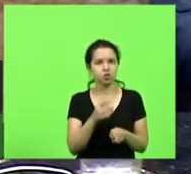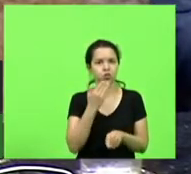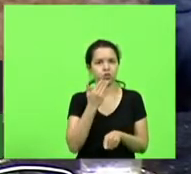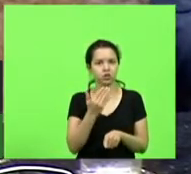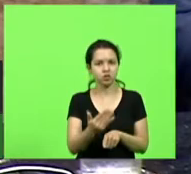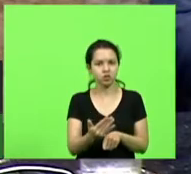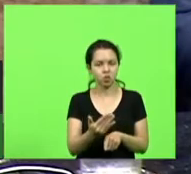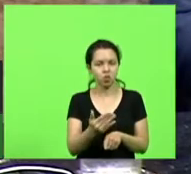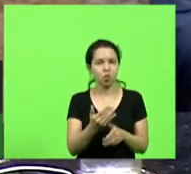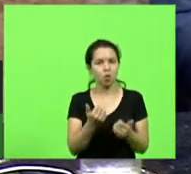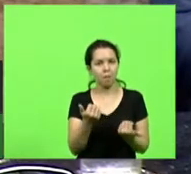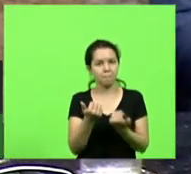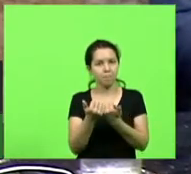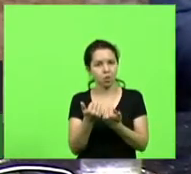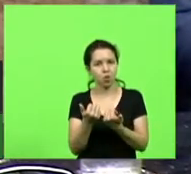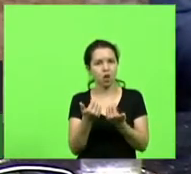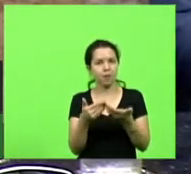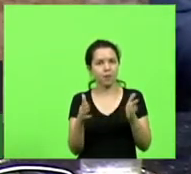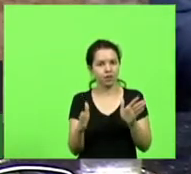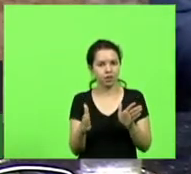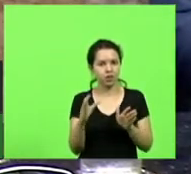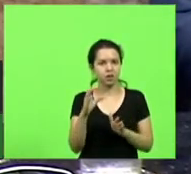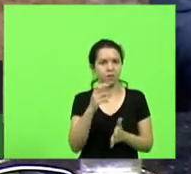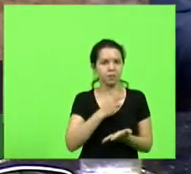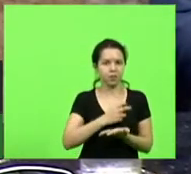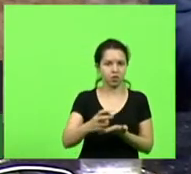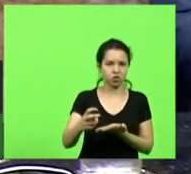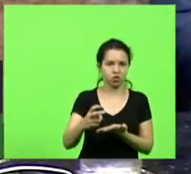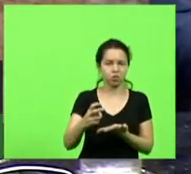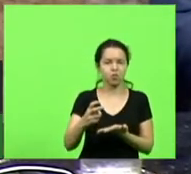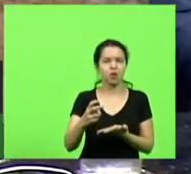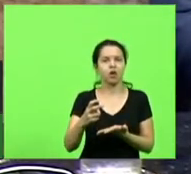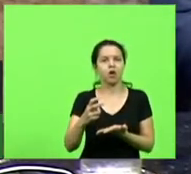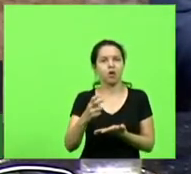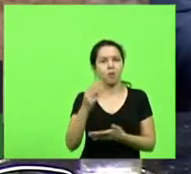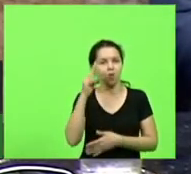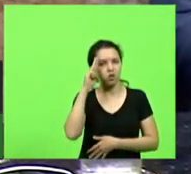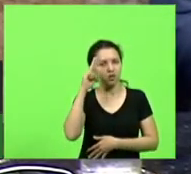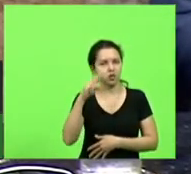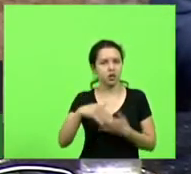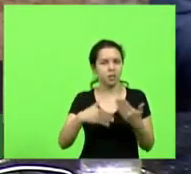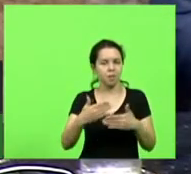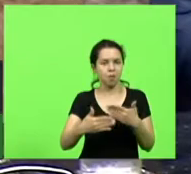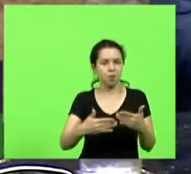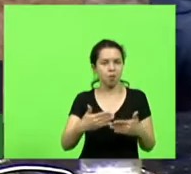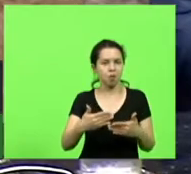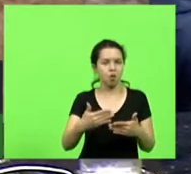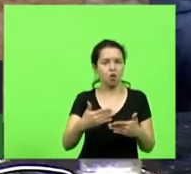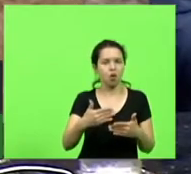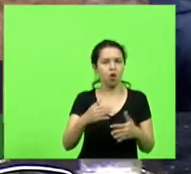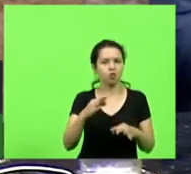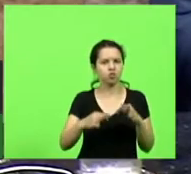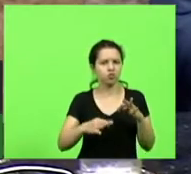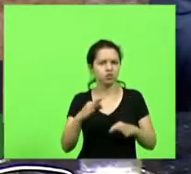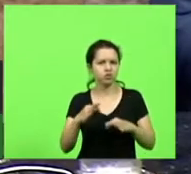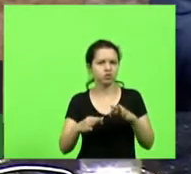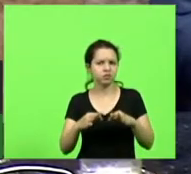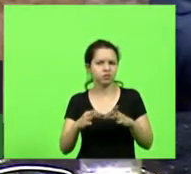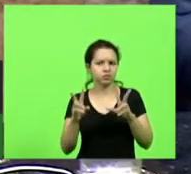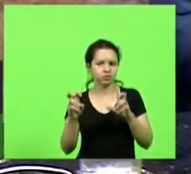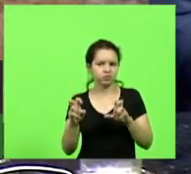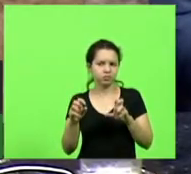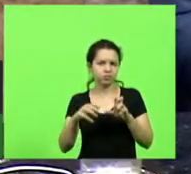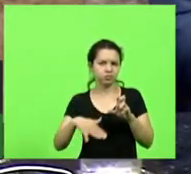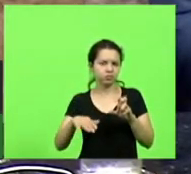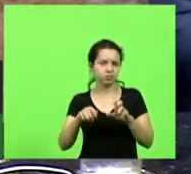que apoiou a abertura do impeachment do Moisés, depois a Justiça, na questão dos procuradores mesmo, depois a Justiça